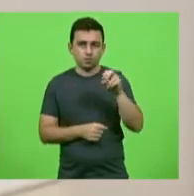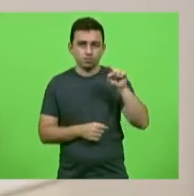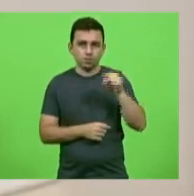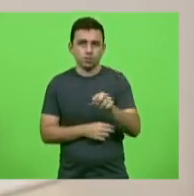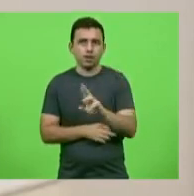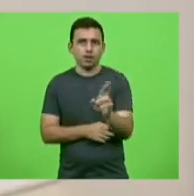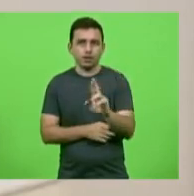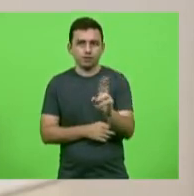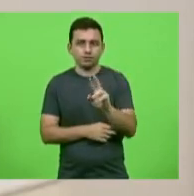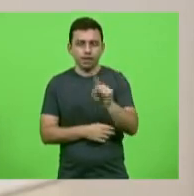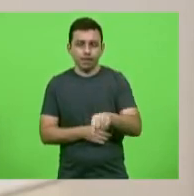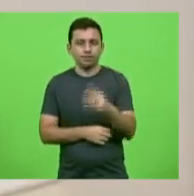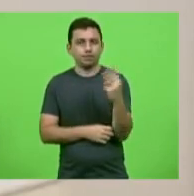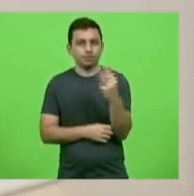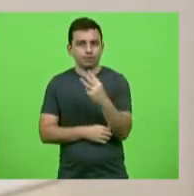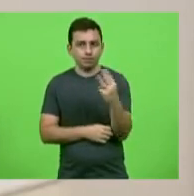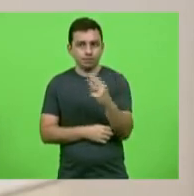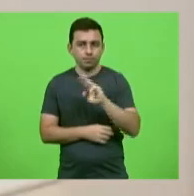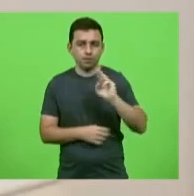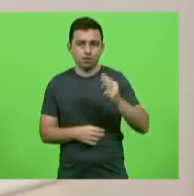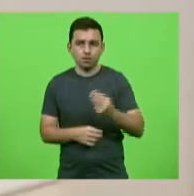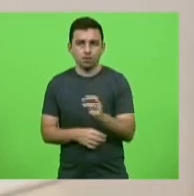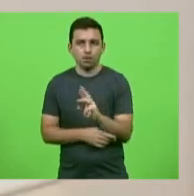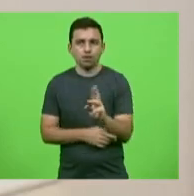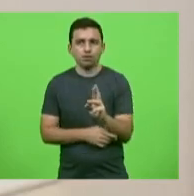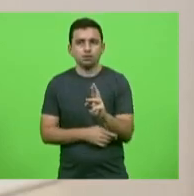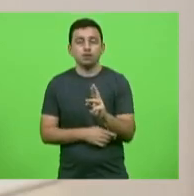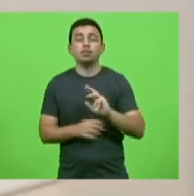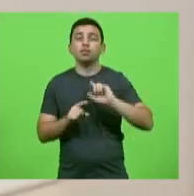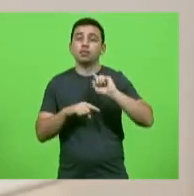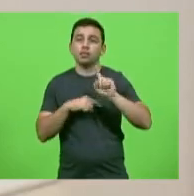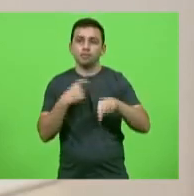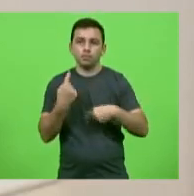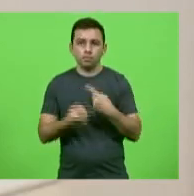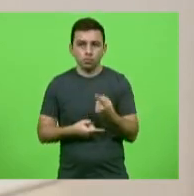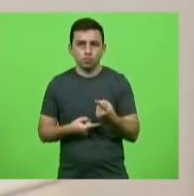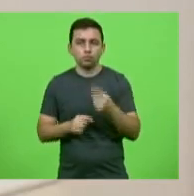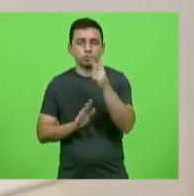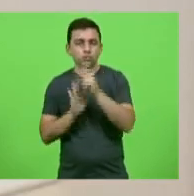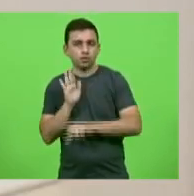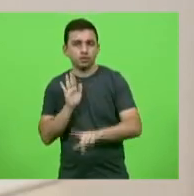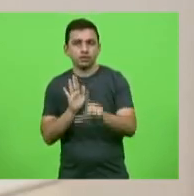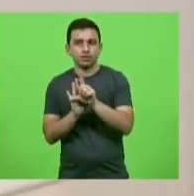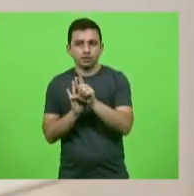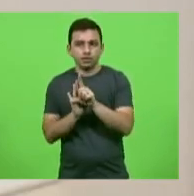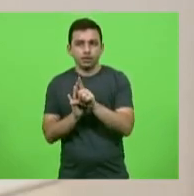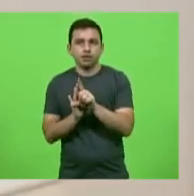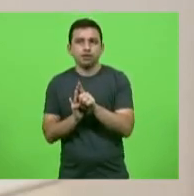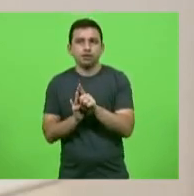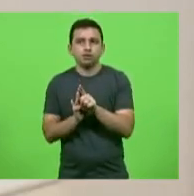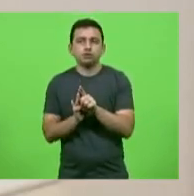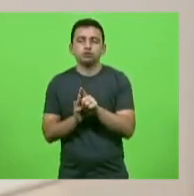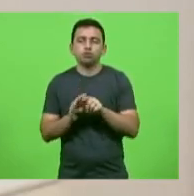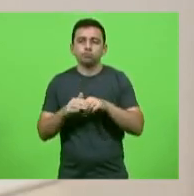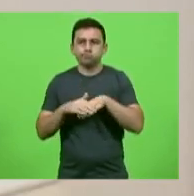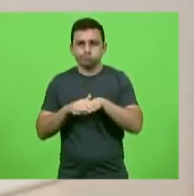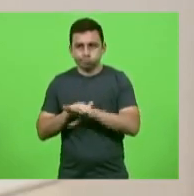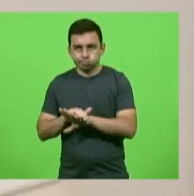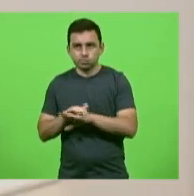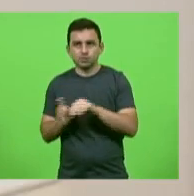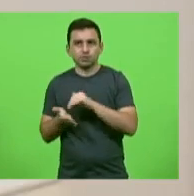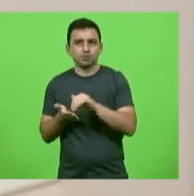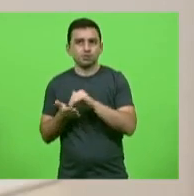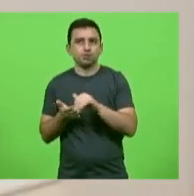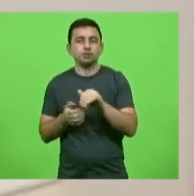os R$33 milhões. Na sequência, esse projeto de lei foi arquivado pela Secretaria de Estado da